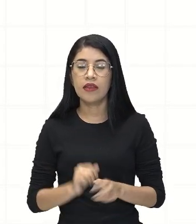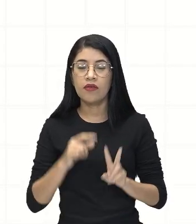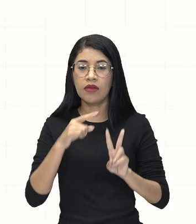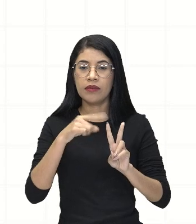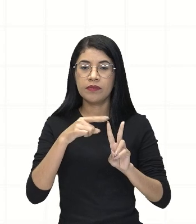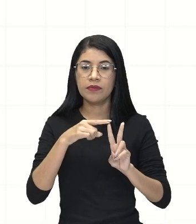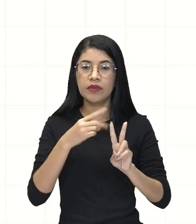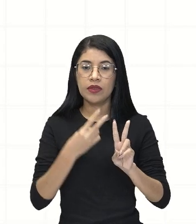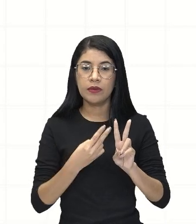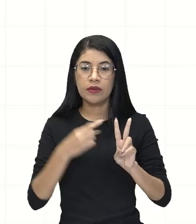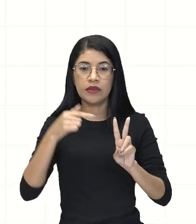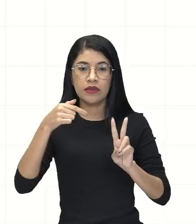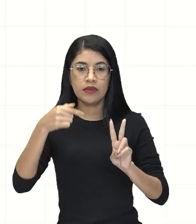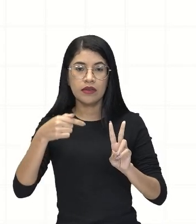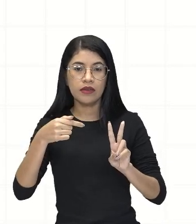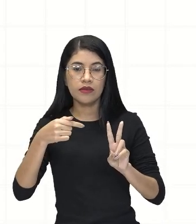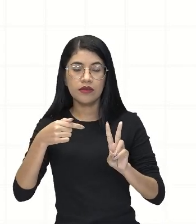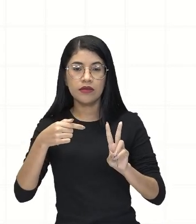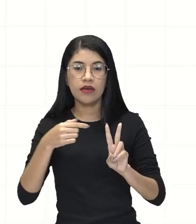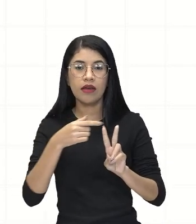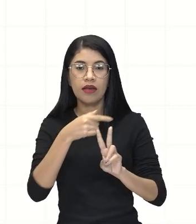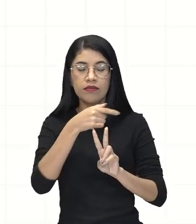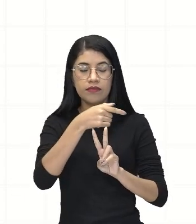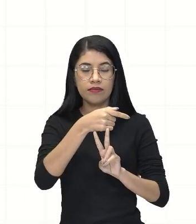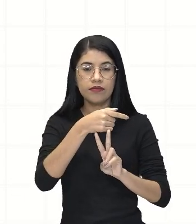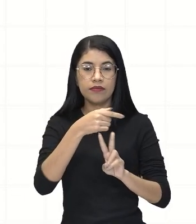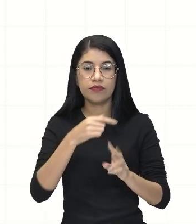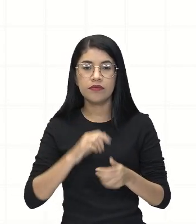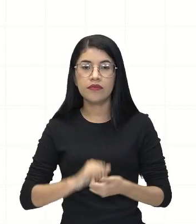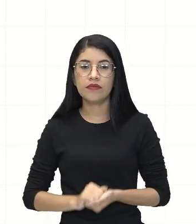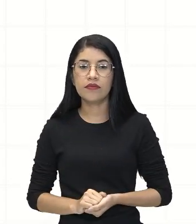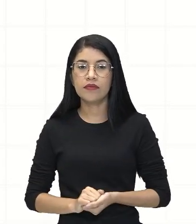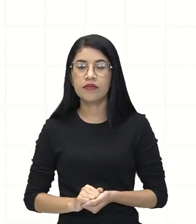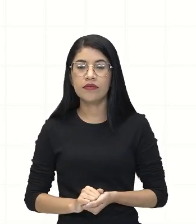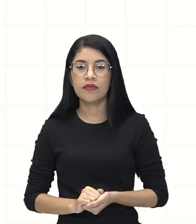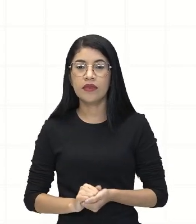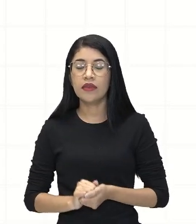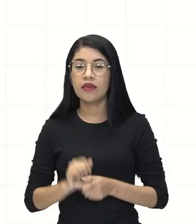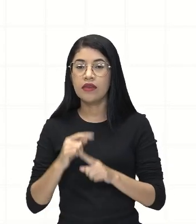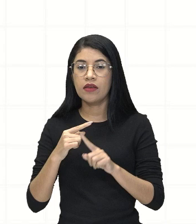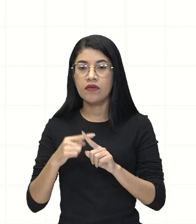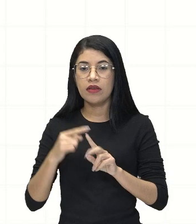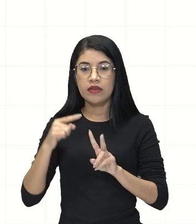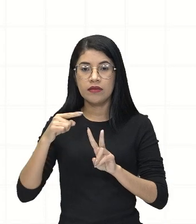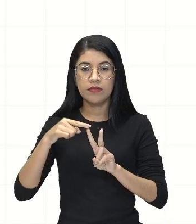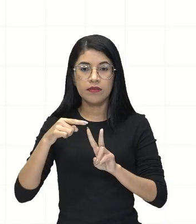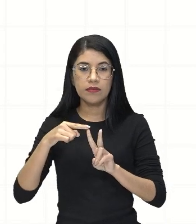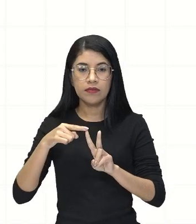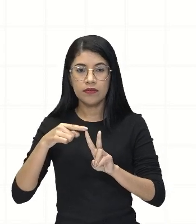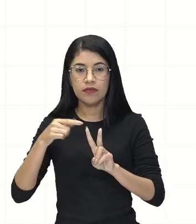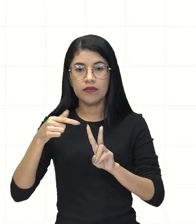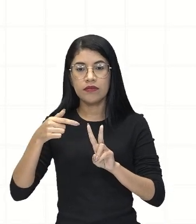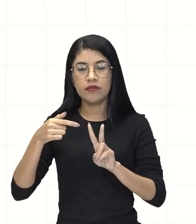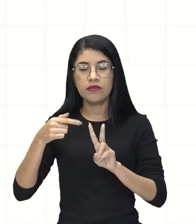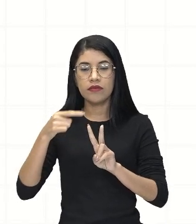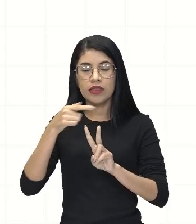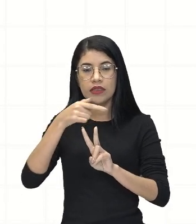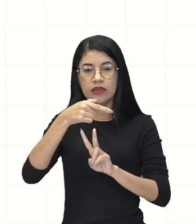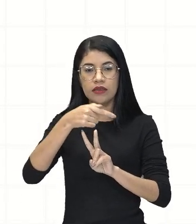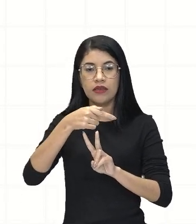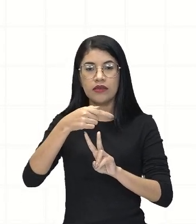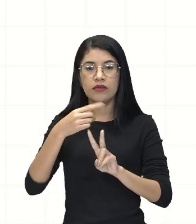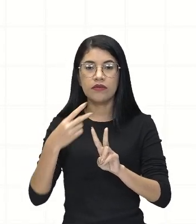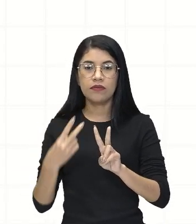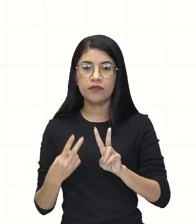2 elevado à sétima, raiz sétima de 2 elevado a 7, vezes raiz sétima